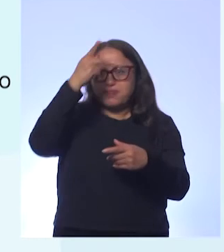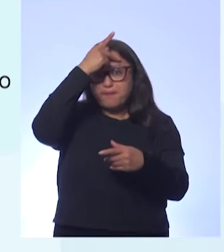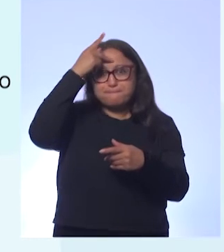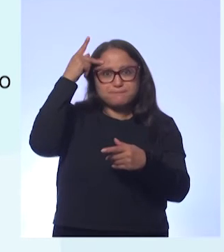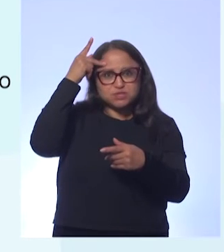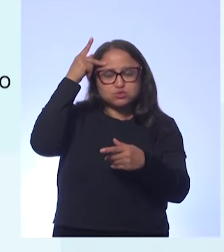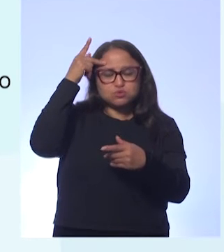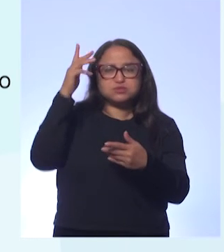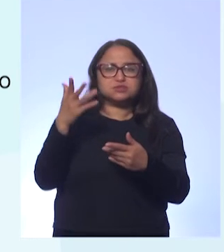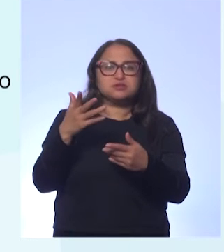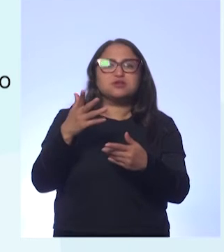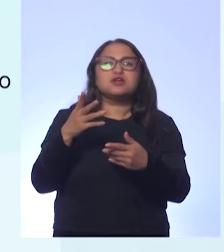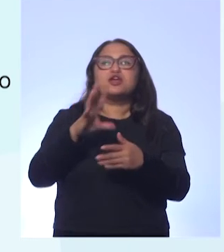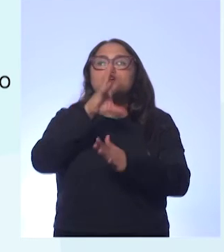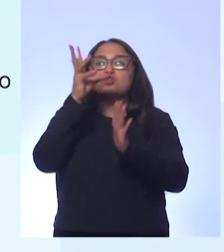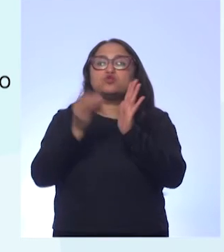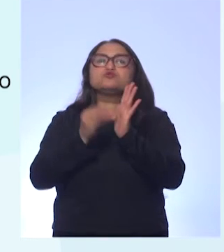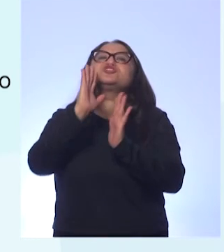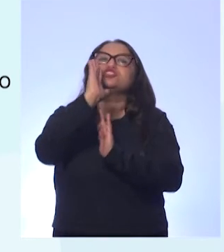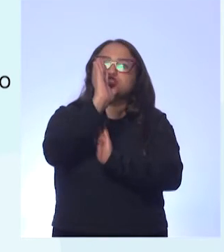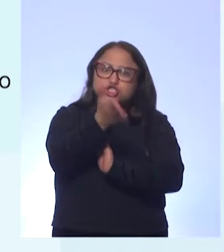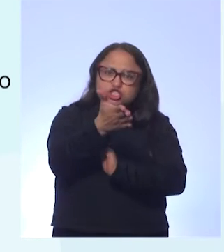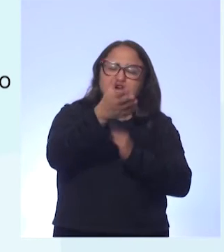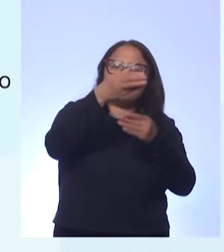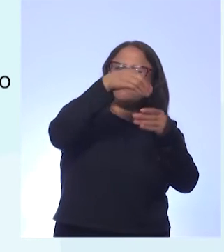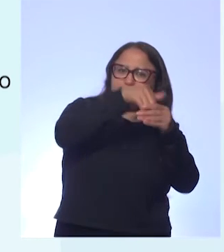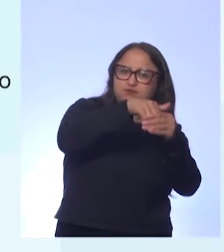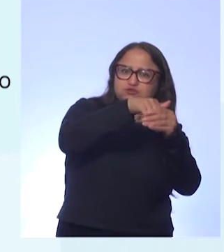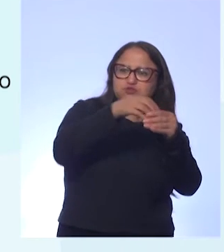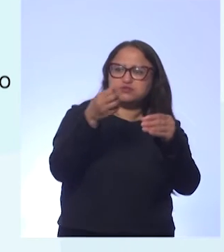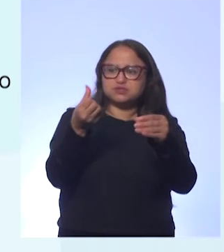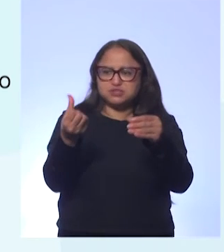350 eleitores. E o total de quem votou?